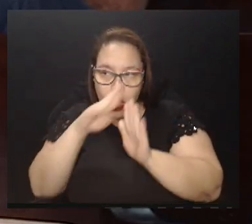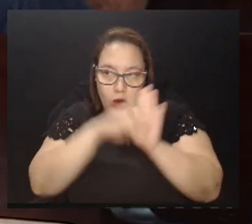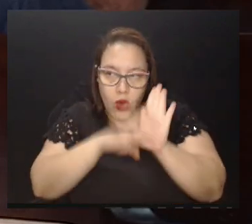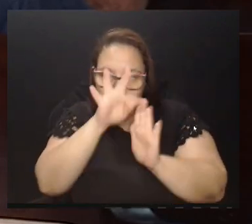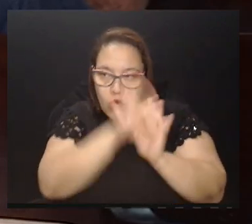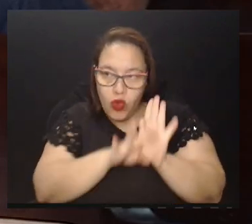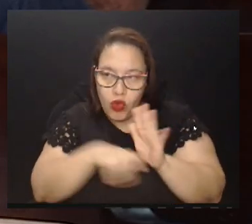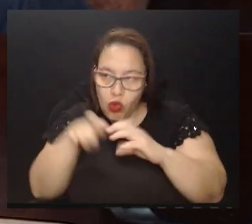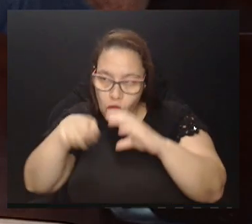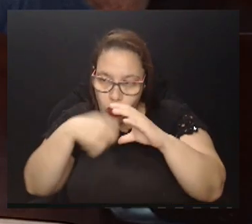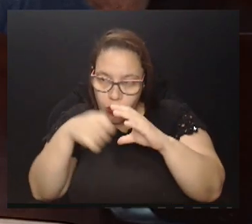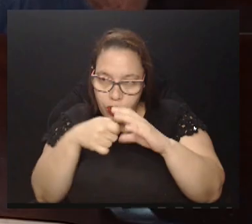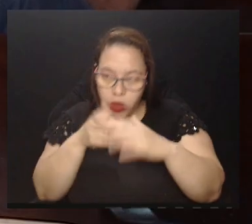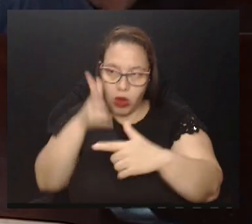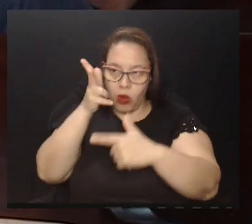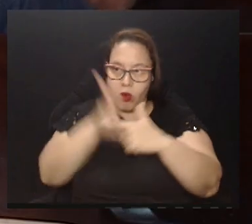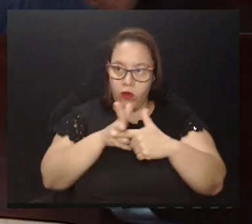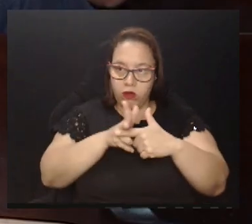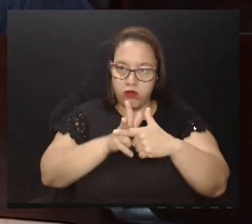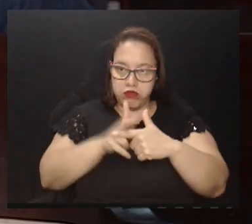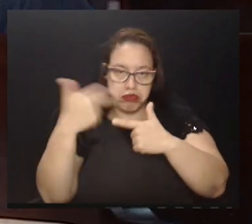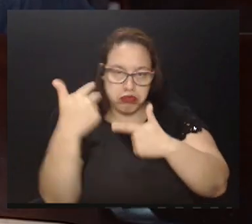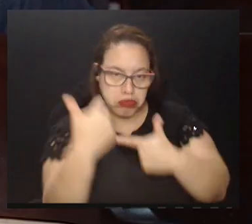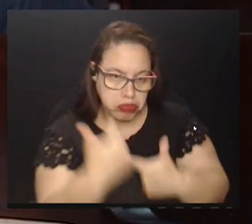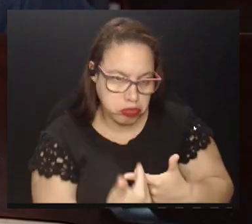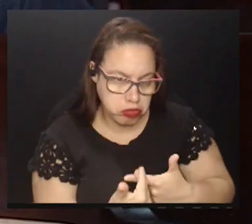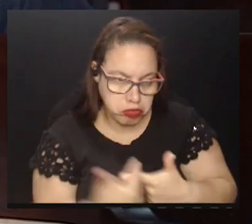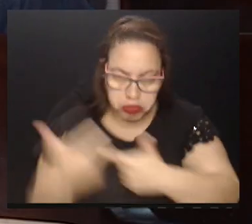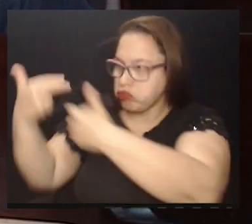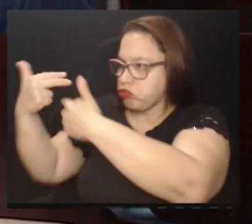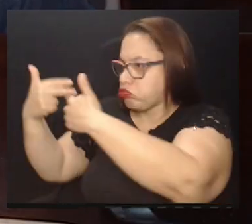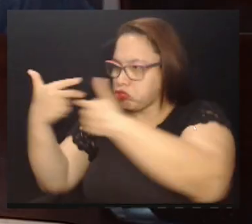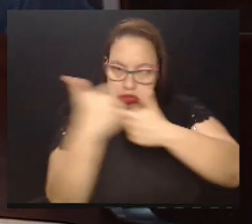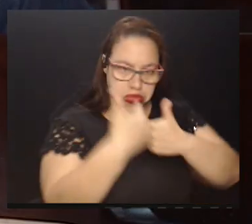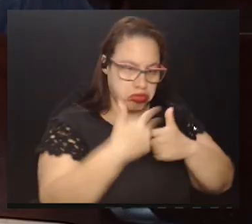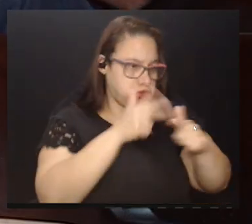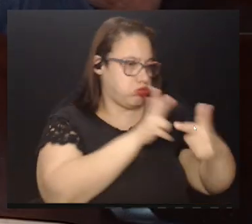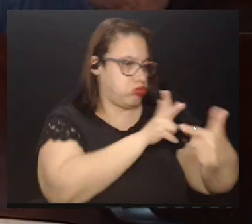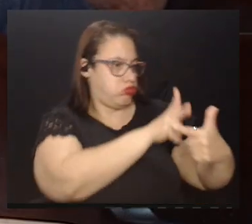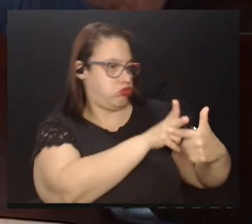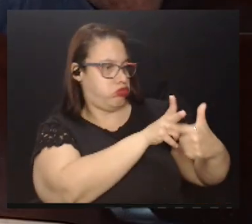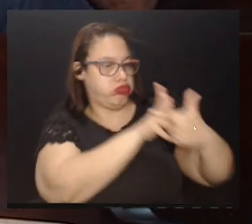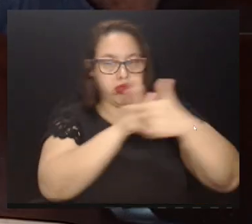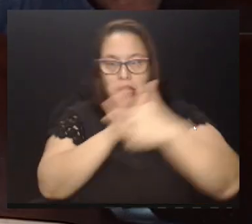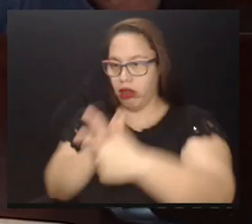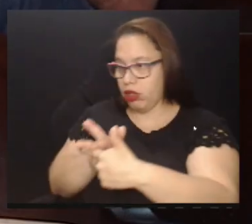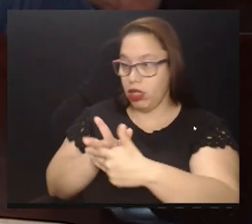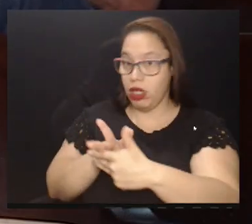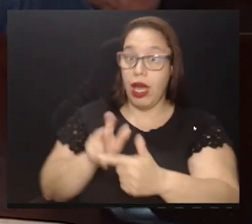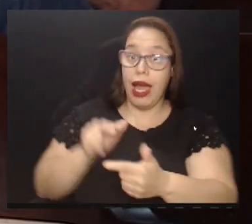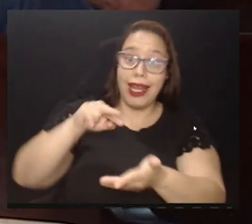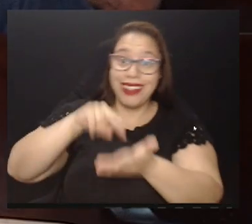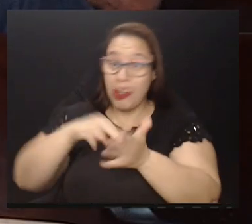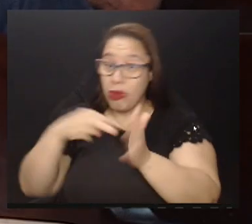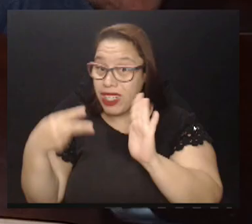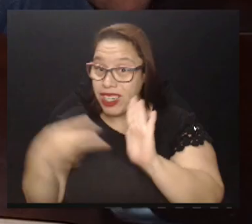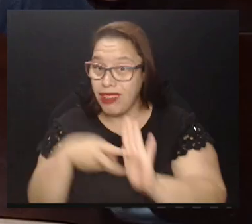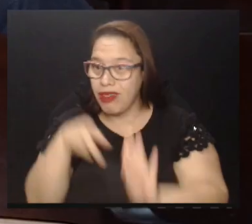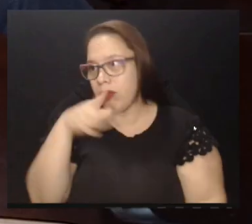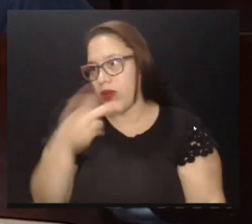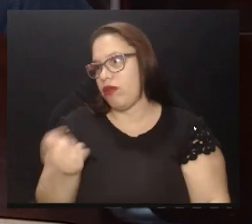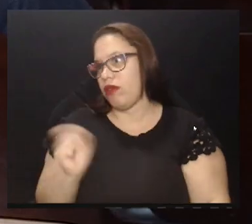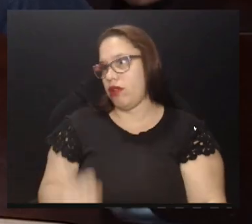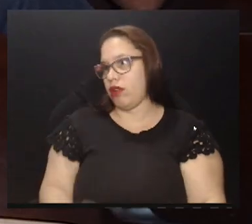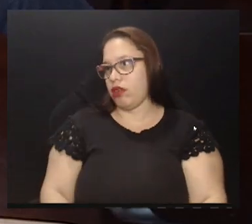estar. Entendeu? Por quê? Porque a câmera, ela dá um significado para você, dependendo de onde você põe a câmera.